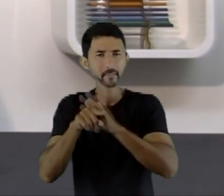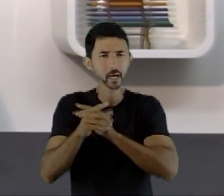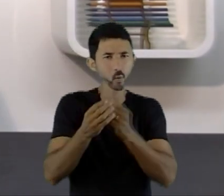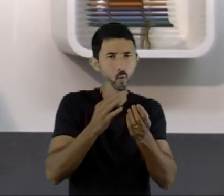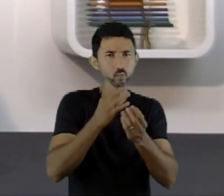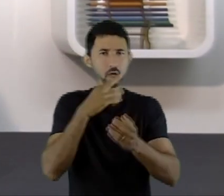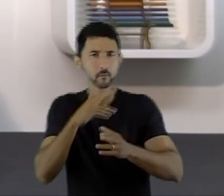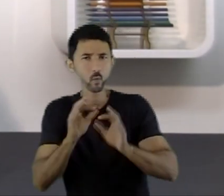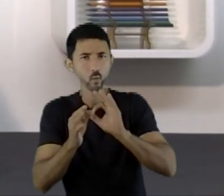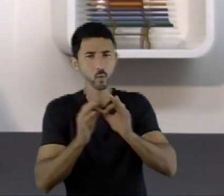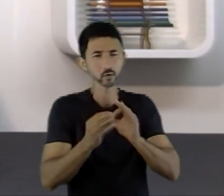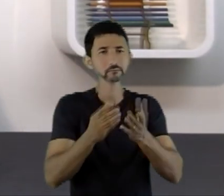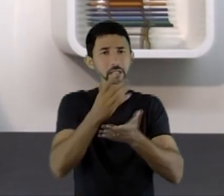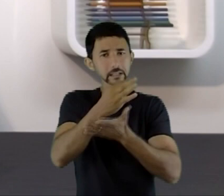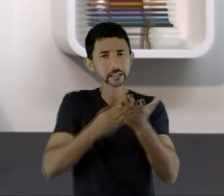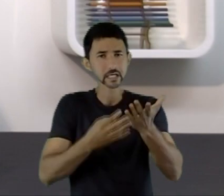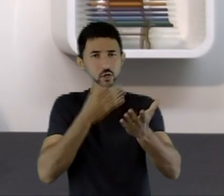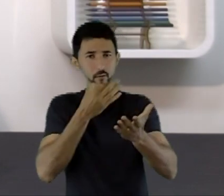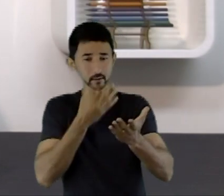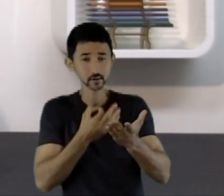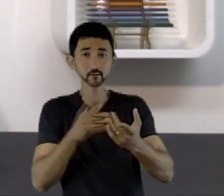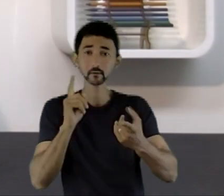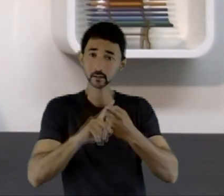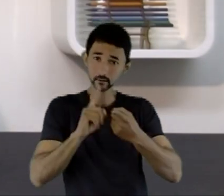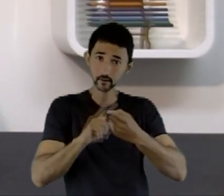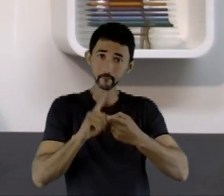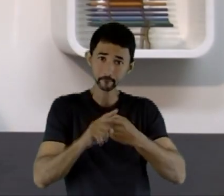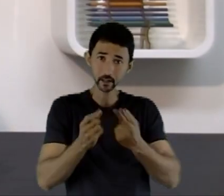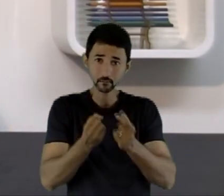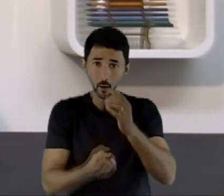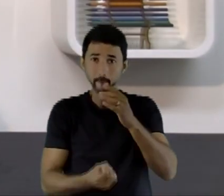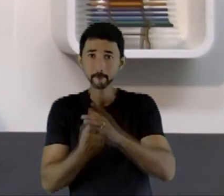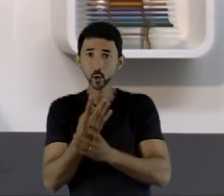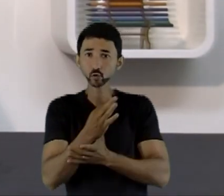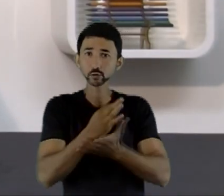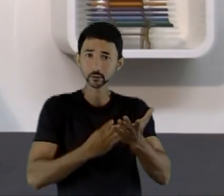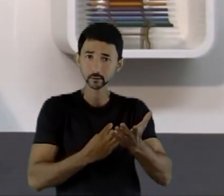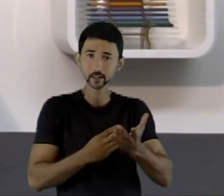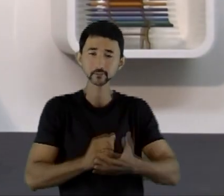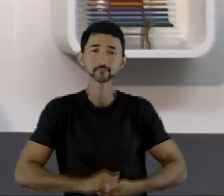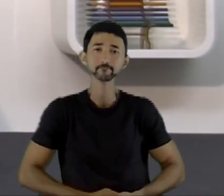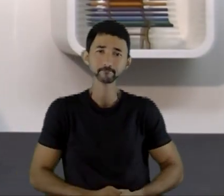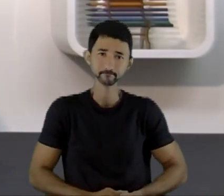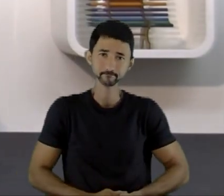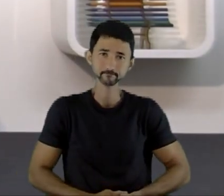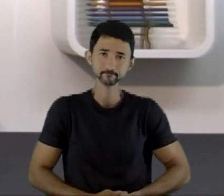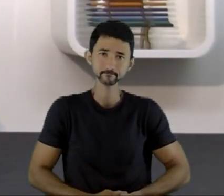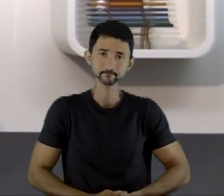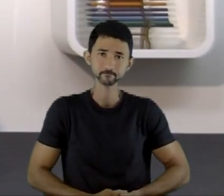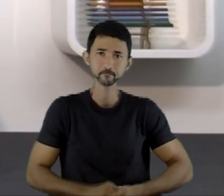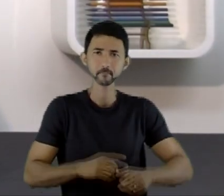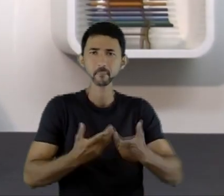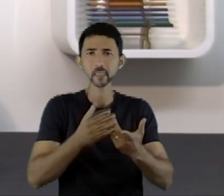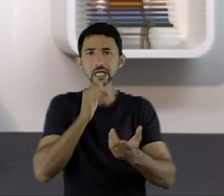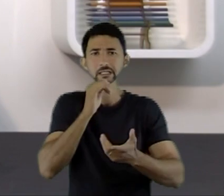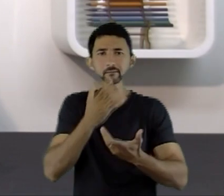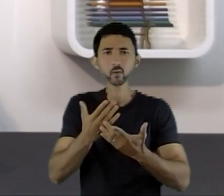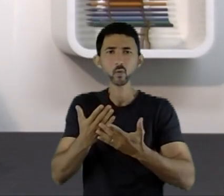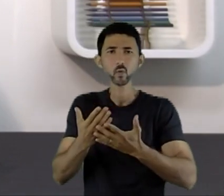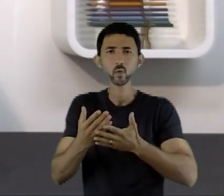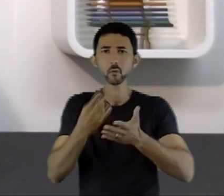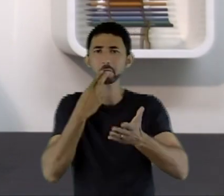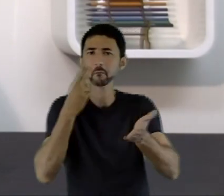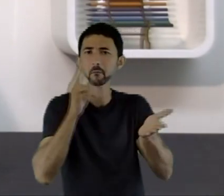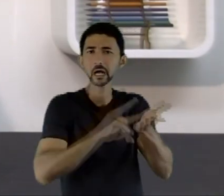a respeito do texto opinativo, quanto também produzir um texto que a gente chama de opinativo. E aí pode ser uma